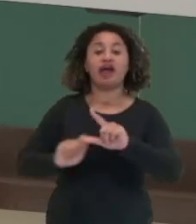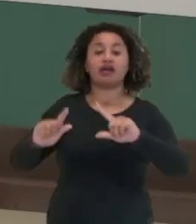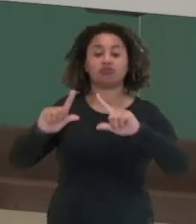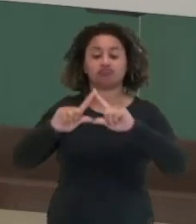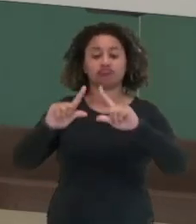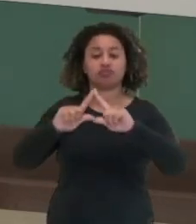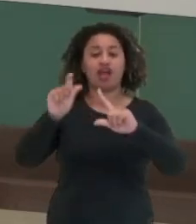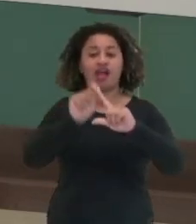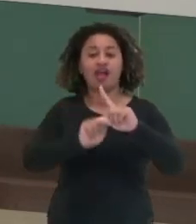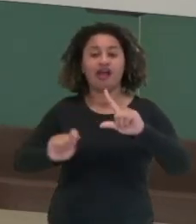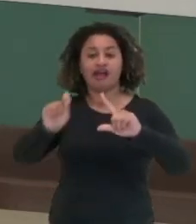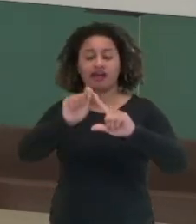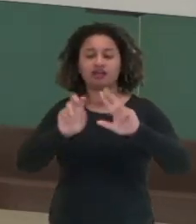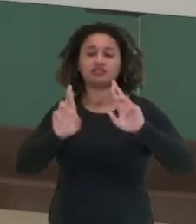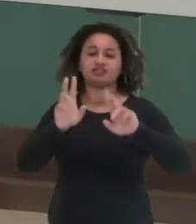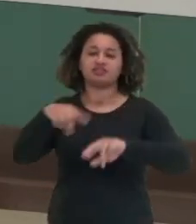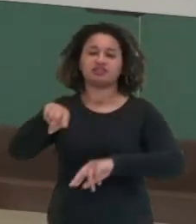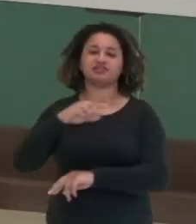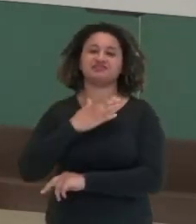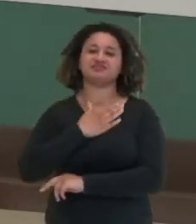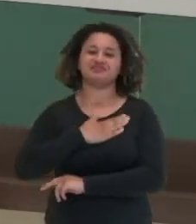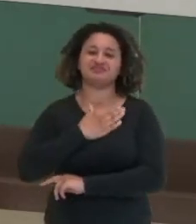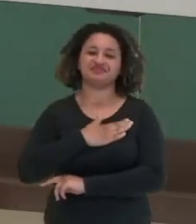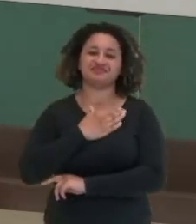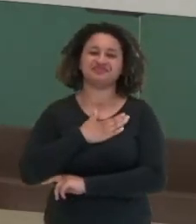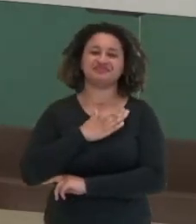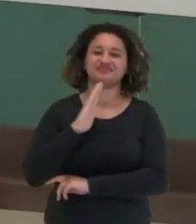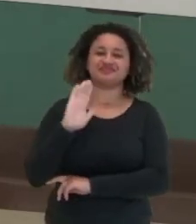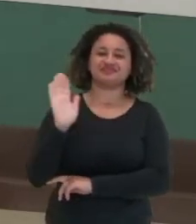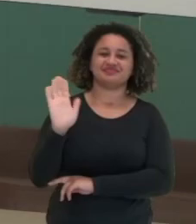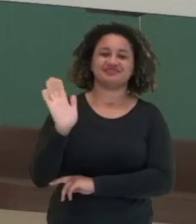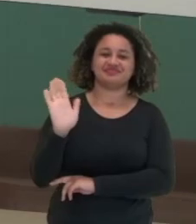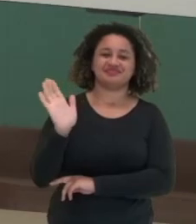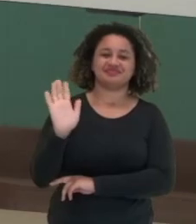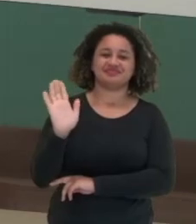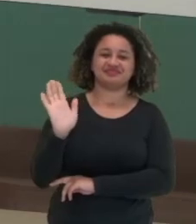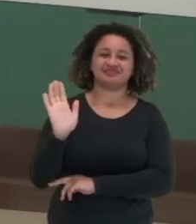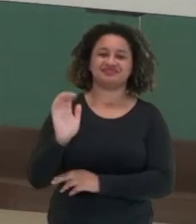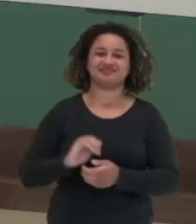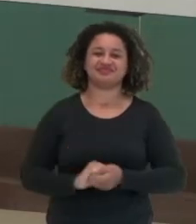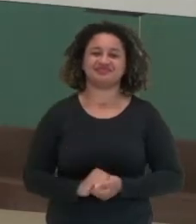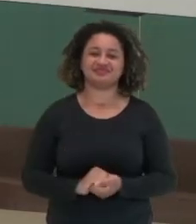do triângulo. Espero que vocês tenham gostado e até